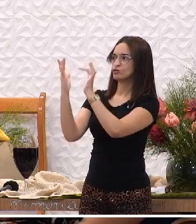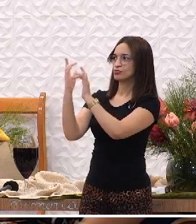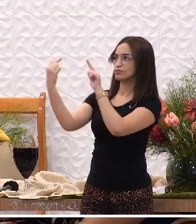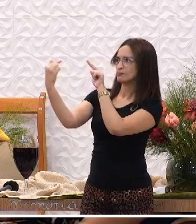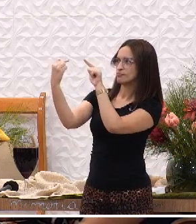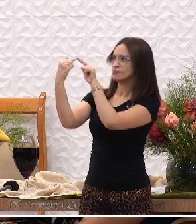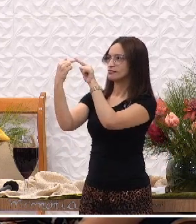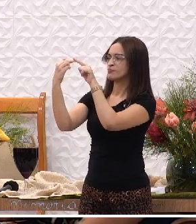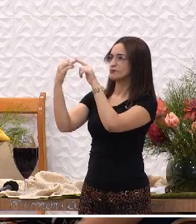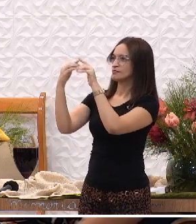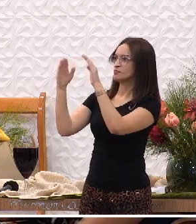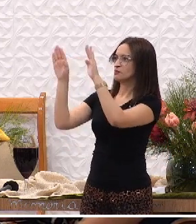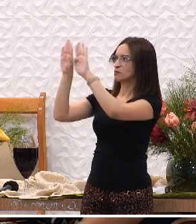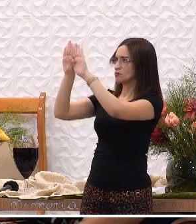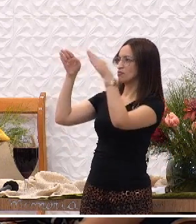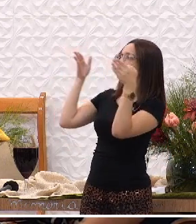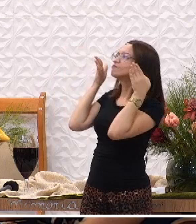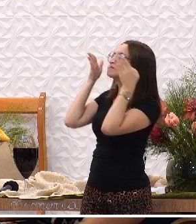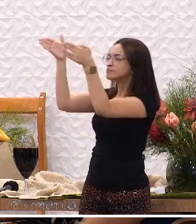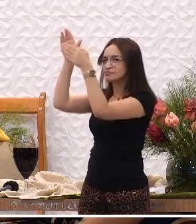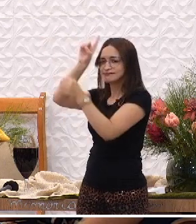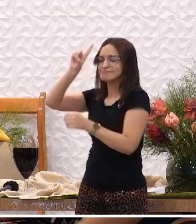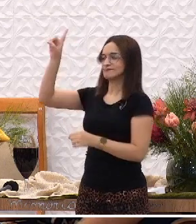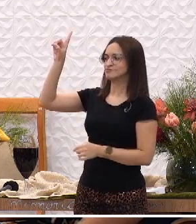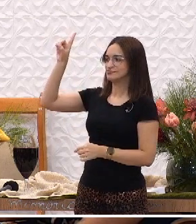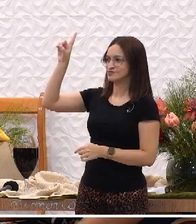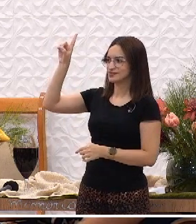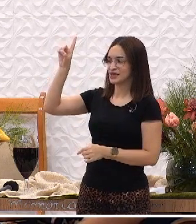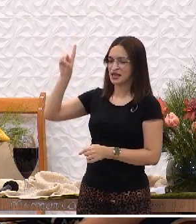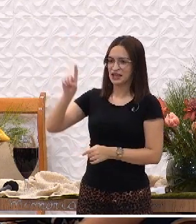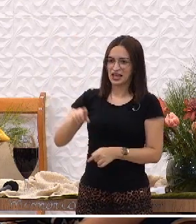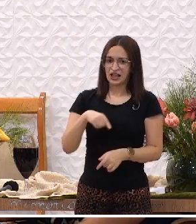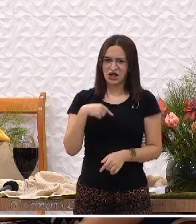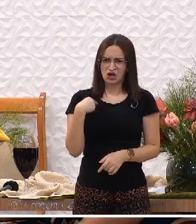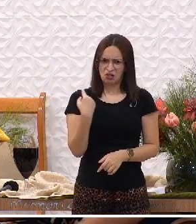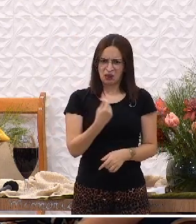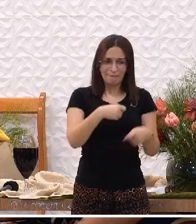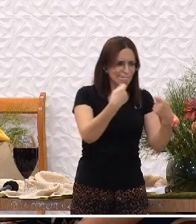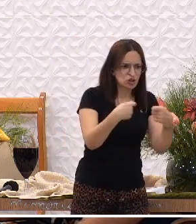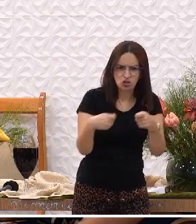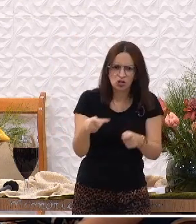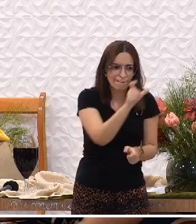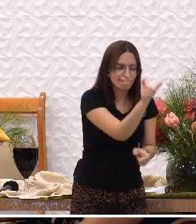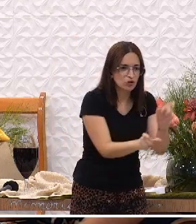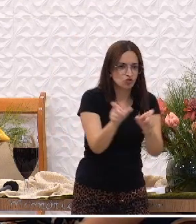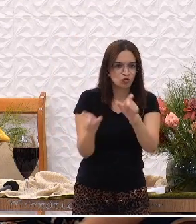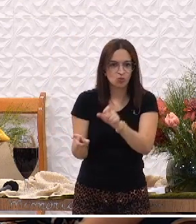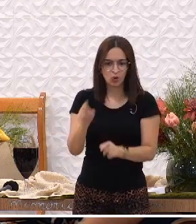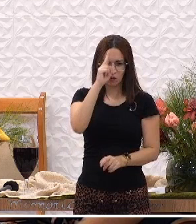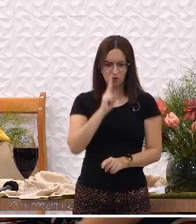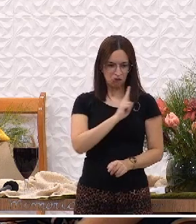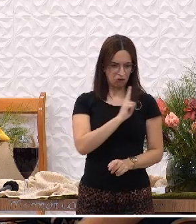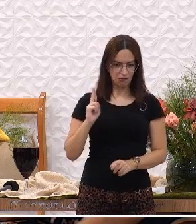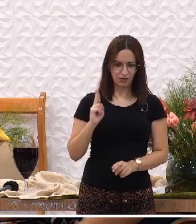Isso significa que a gente não precisa, por exemplo, de santos, a gente não precisa de um sacerdote para mediar as orações, nem de um sacerdote que tenha o perdão em